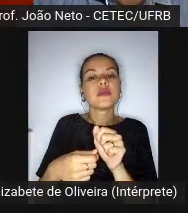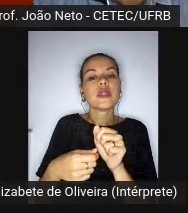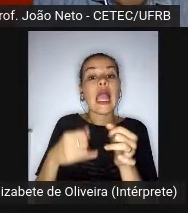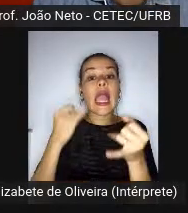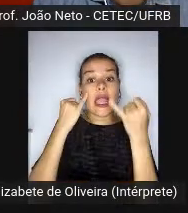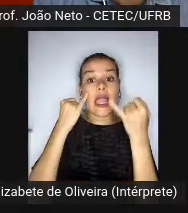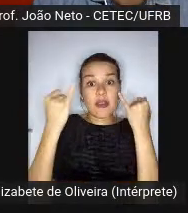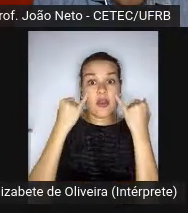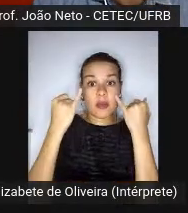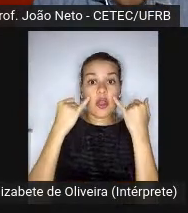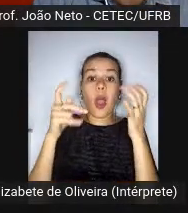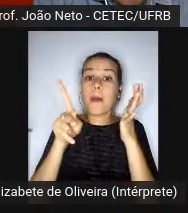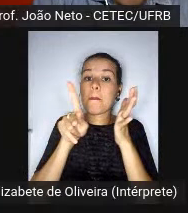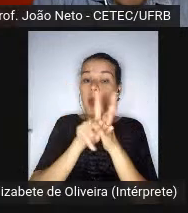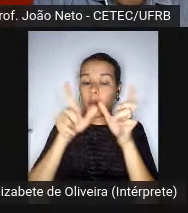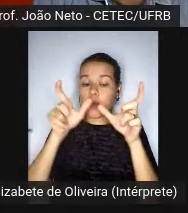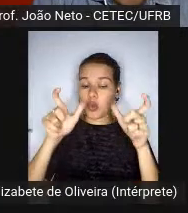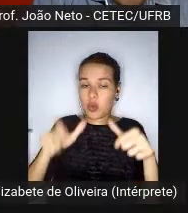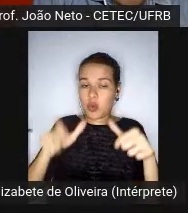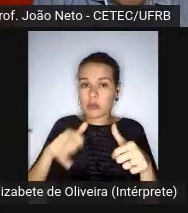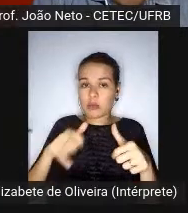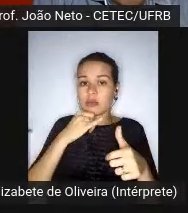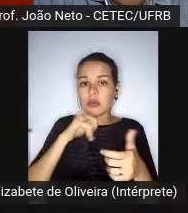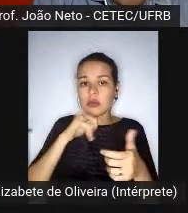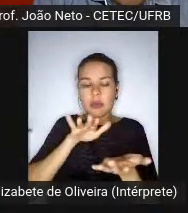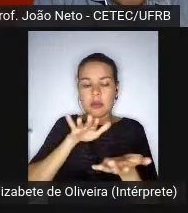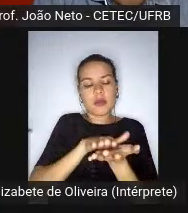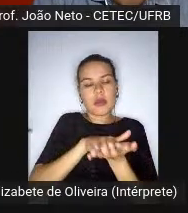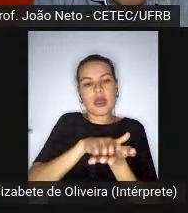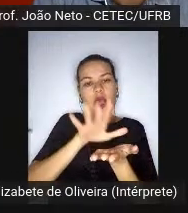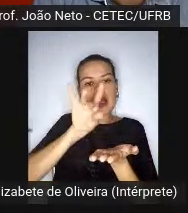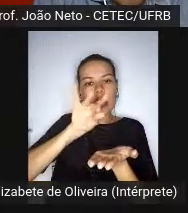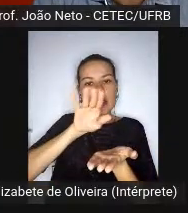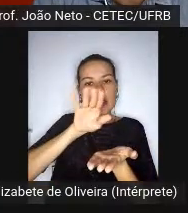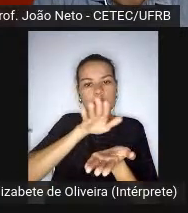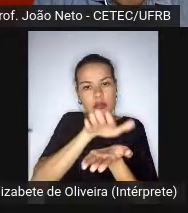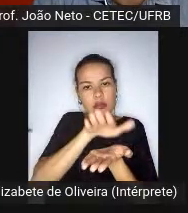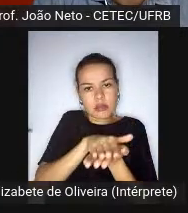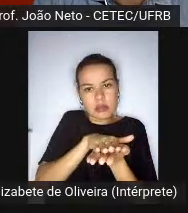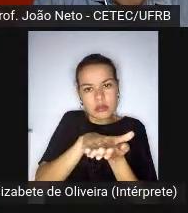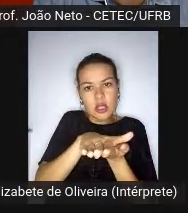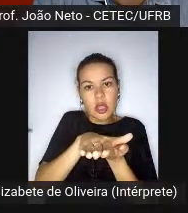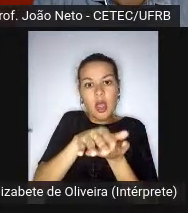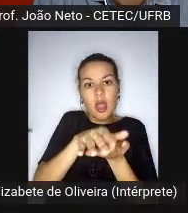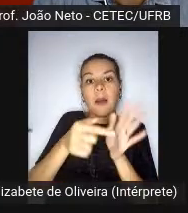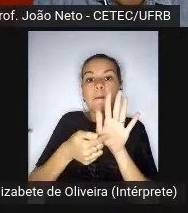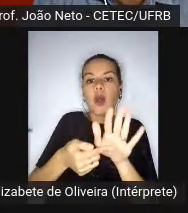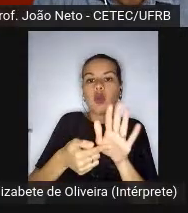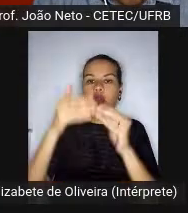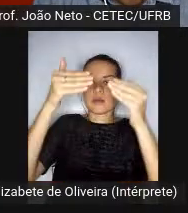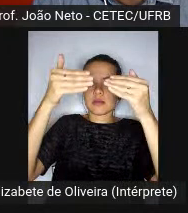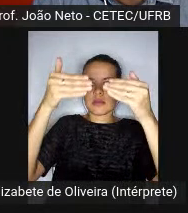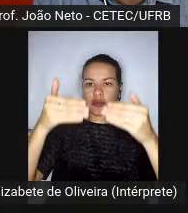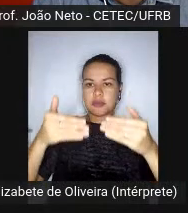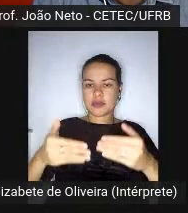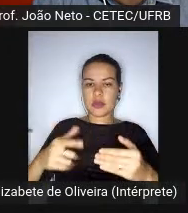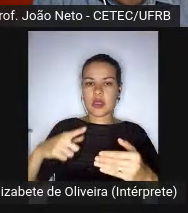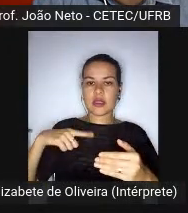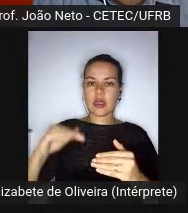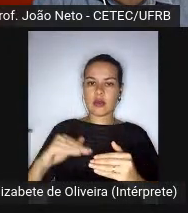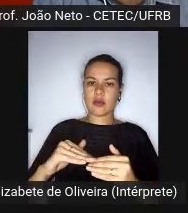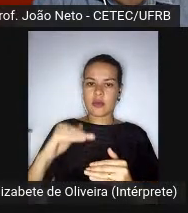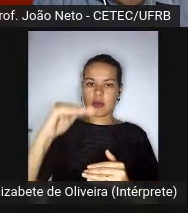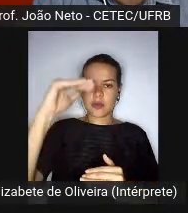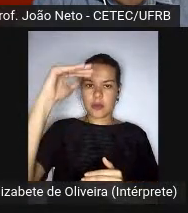do ambiente tô nesse caso aqui essas etiquetas elas informam que aqui a frente tem um elevador a